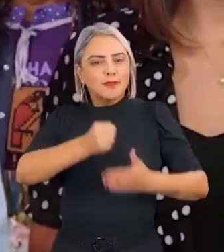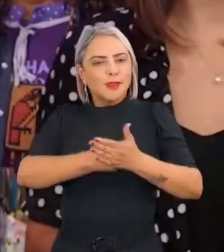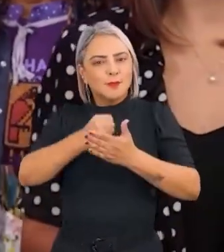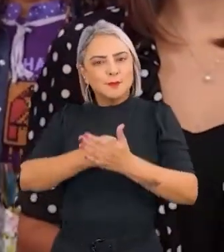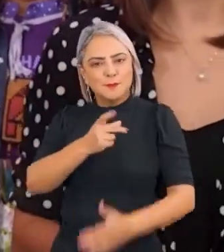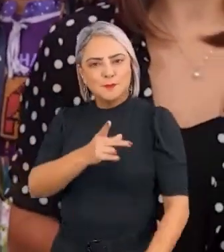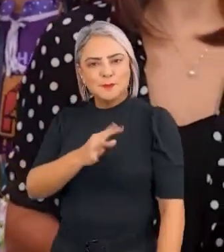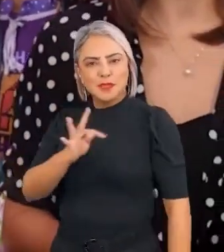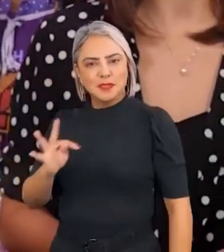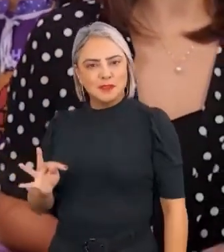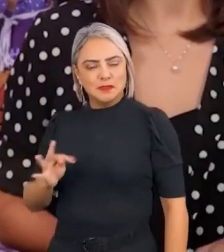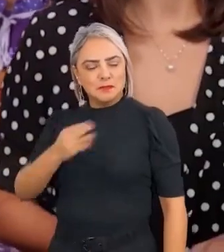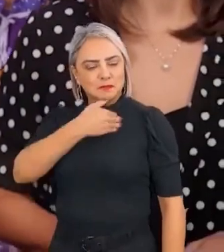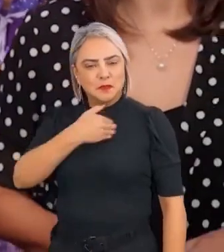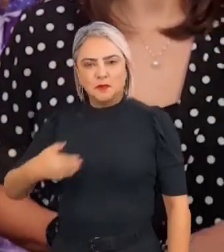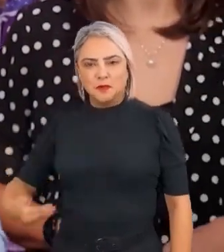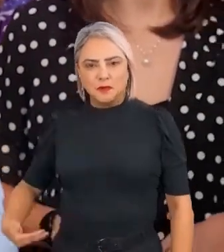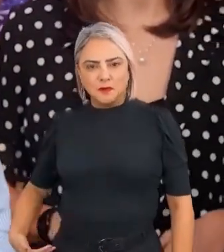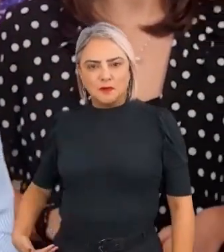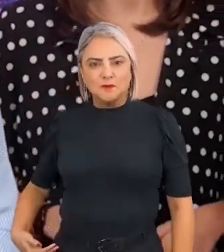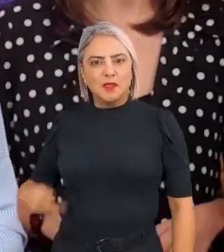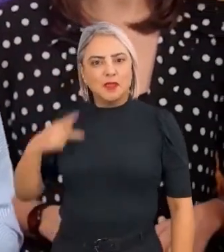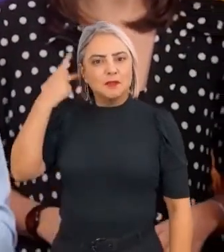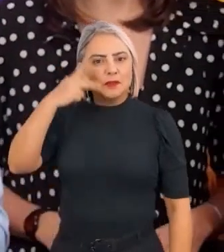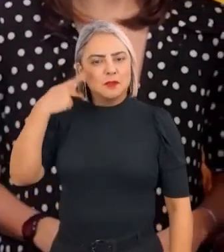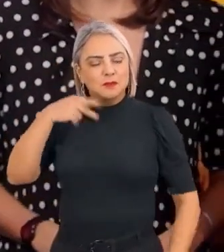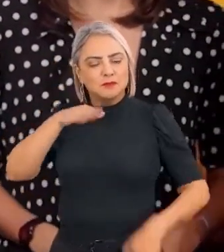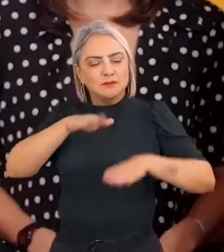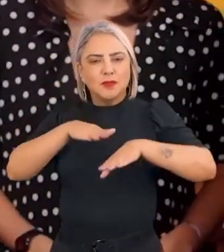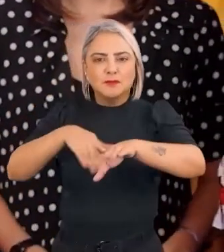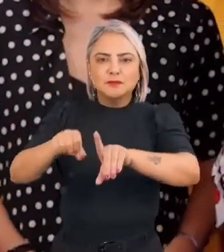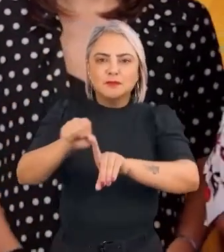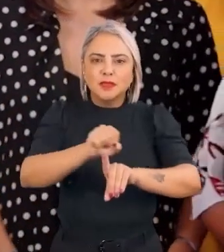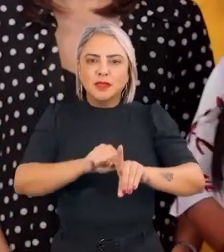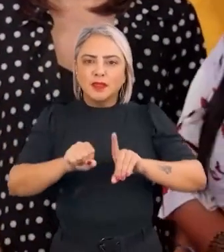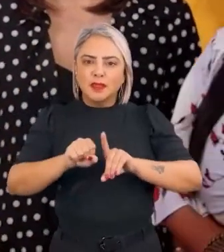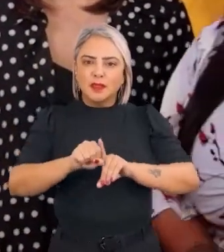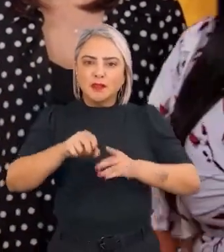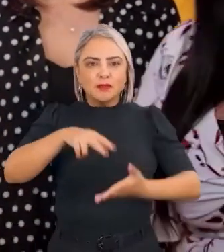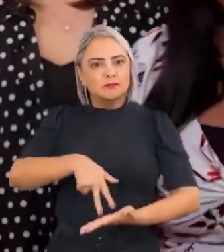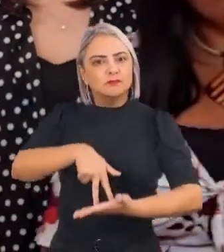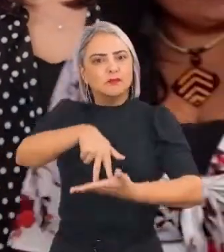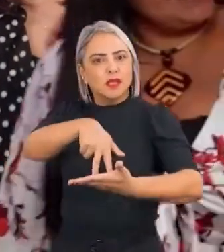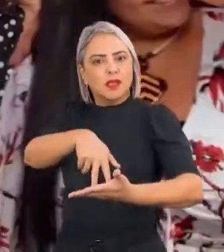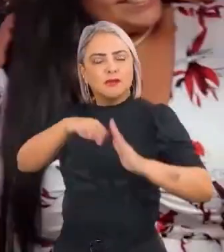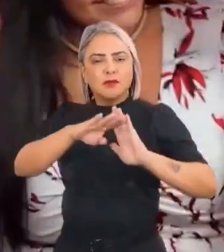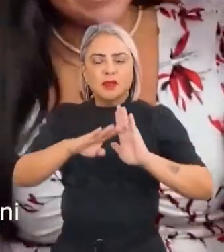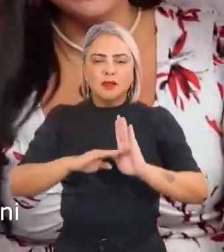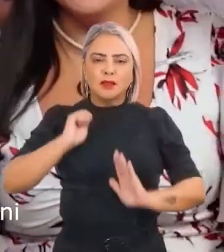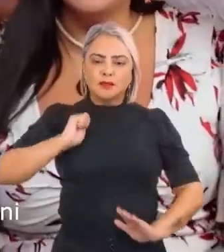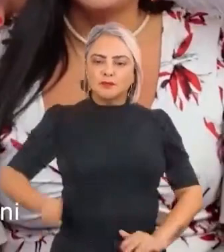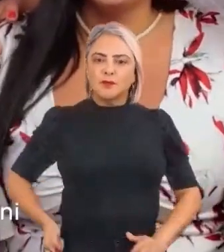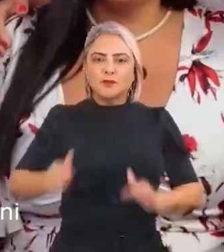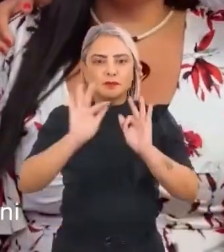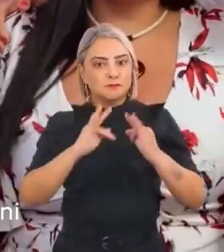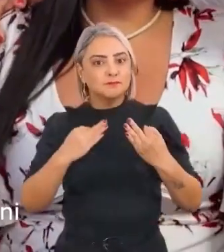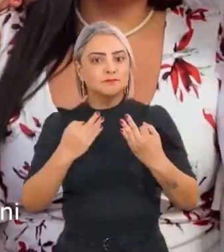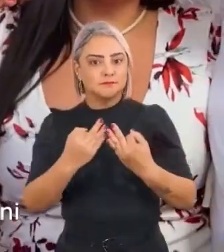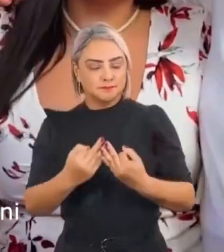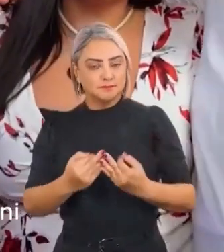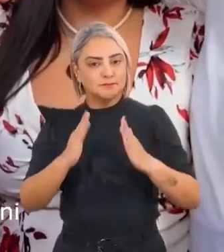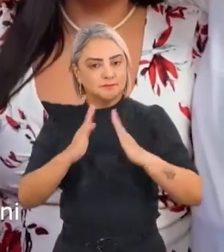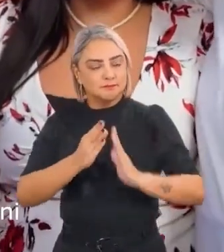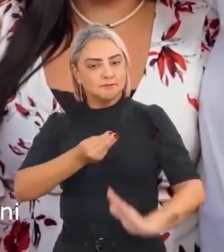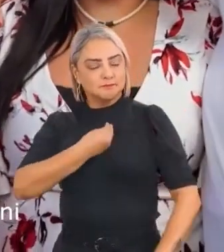nas lutas do PT. Seja em governos, no parlamento, nos movimentos sociais ou na linha de frente de programas como o Bolsa Família,